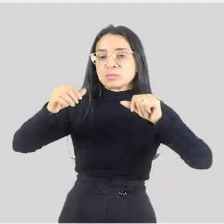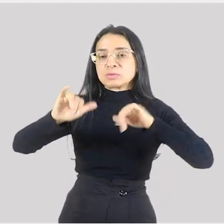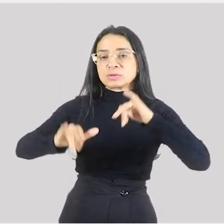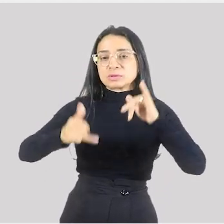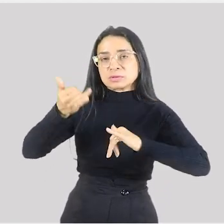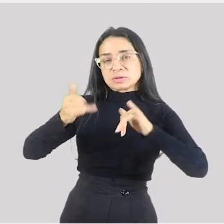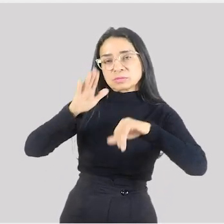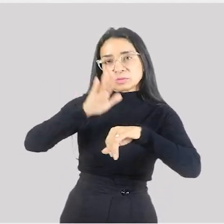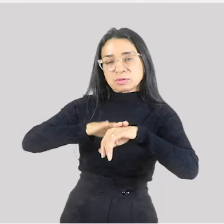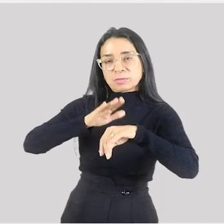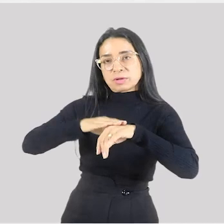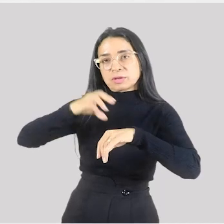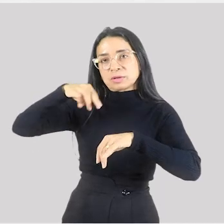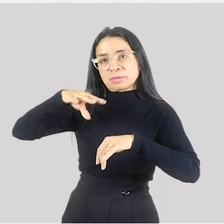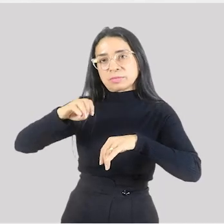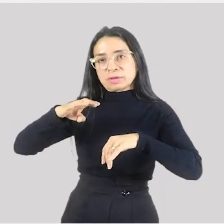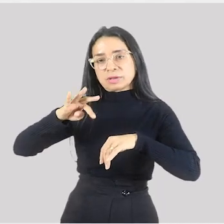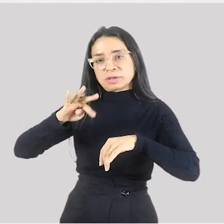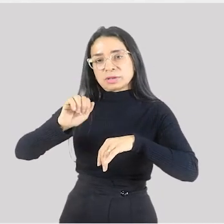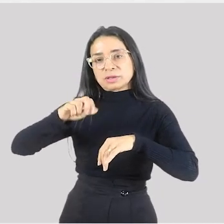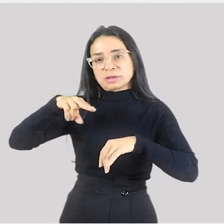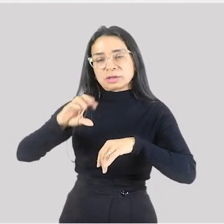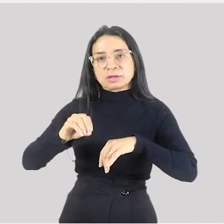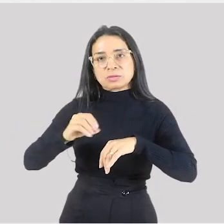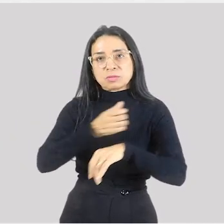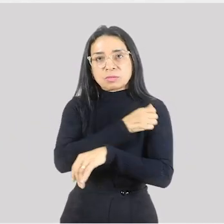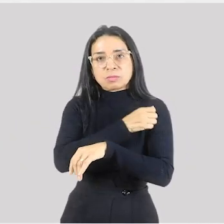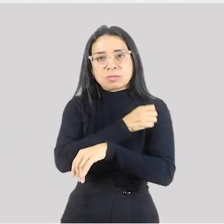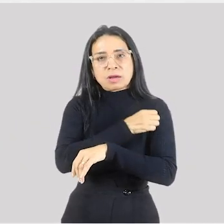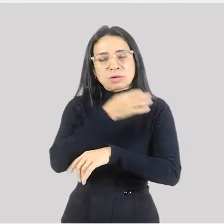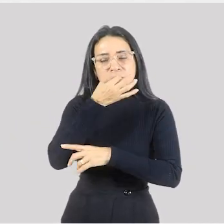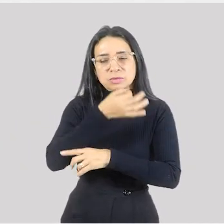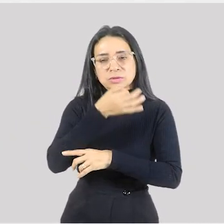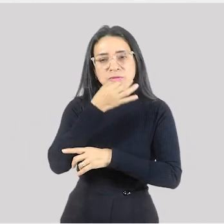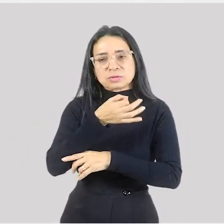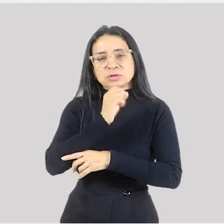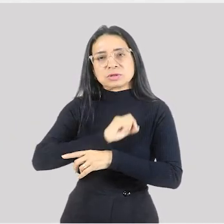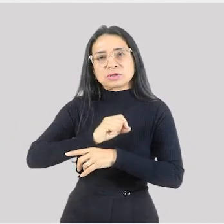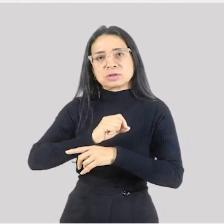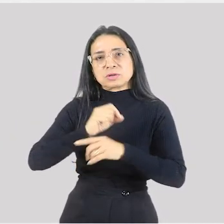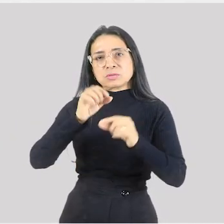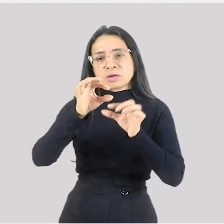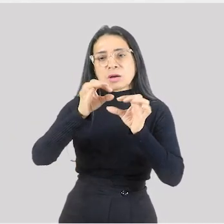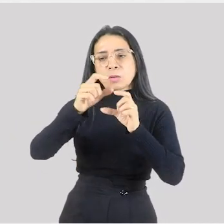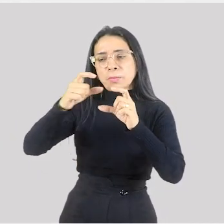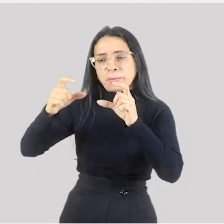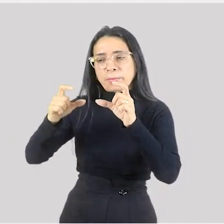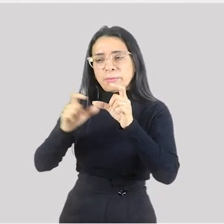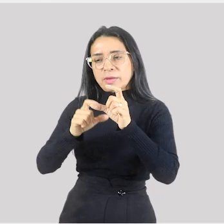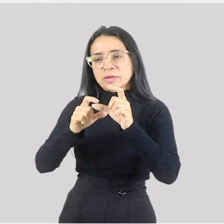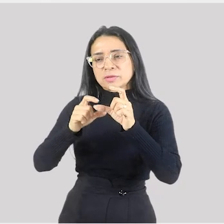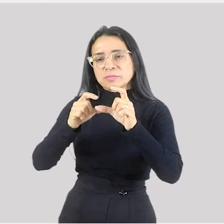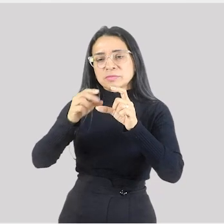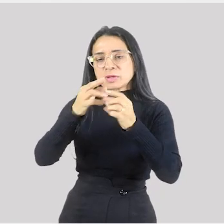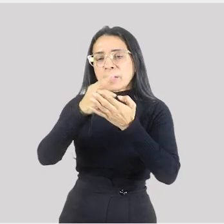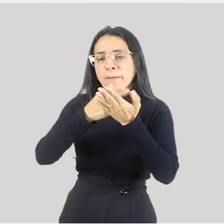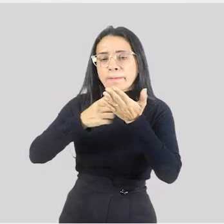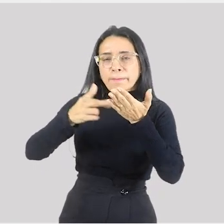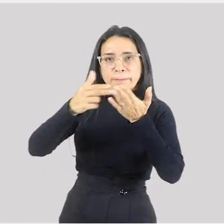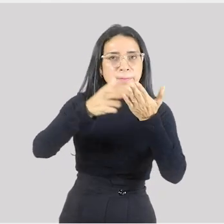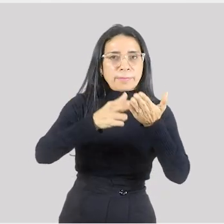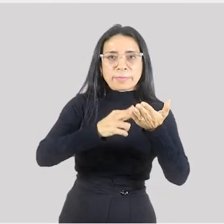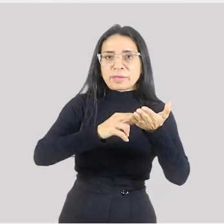metano. Uma aluna sugeriu que as peças existentes no laboratório fossem pintadas de várias